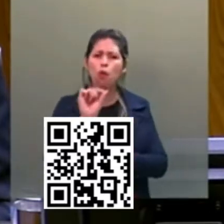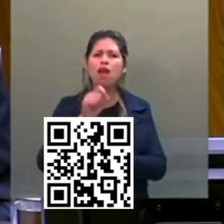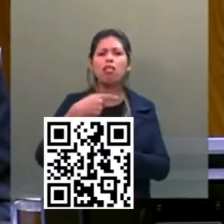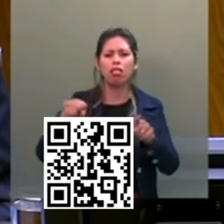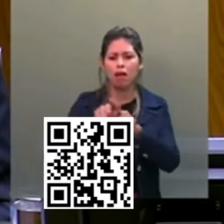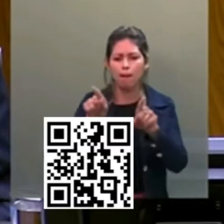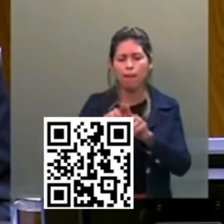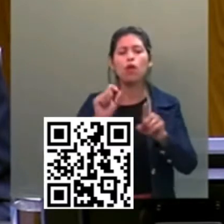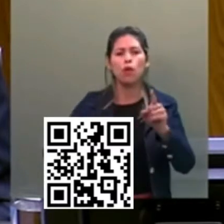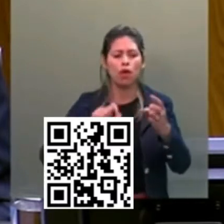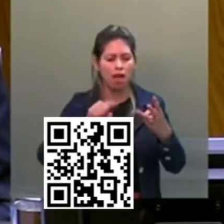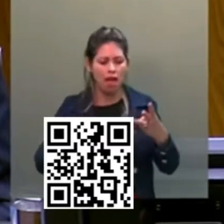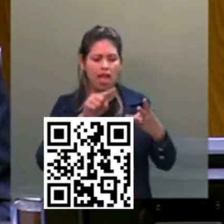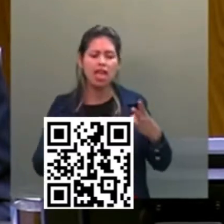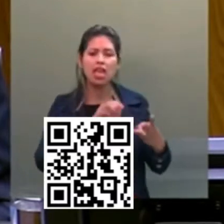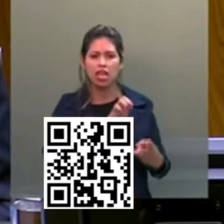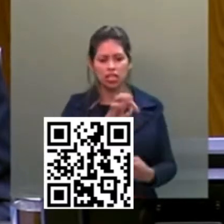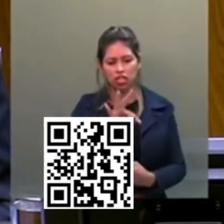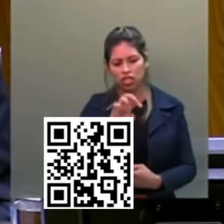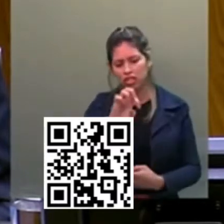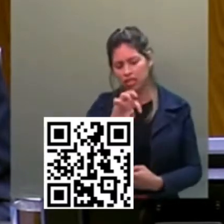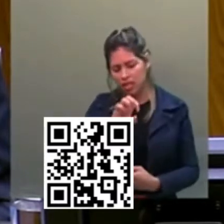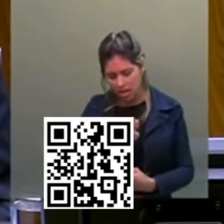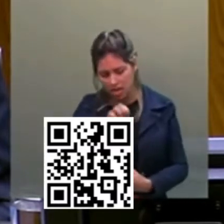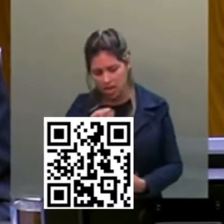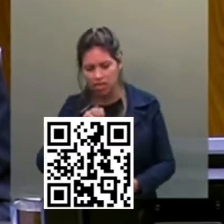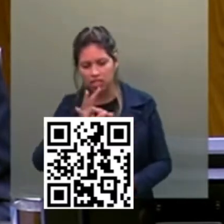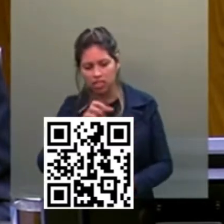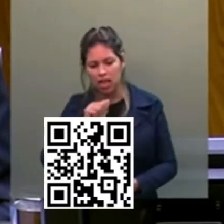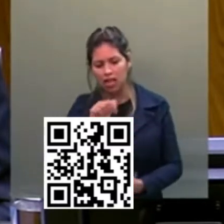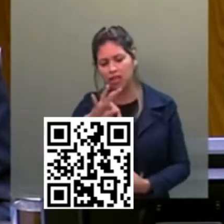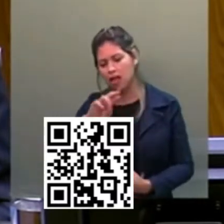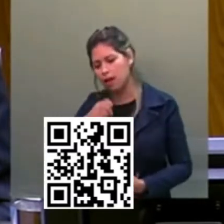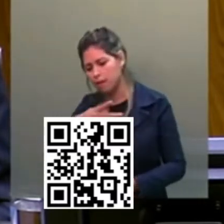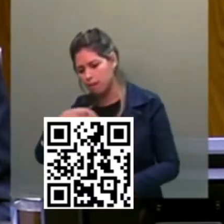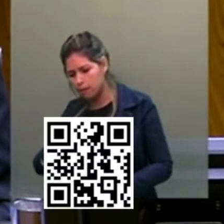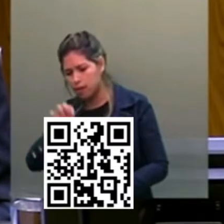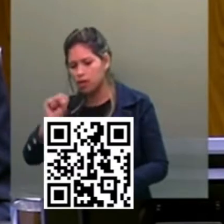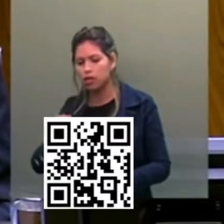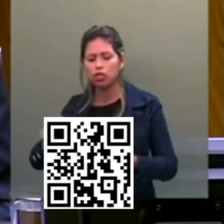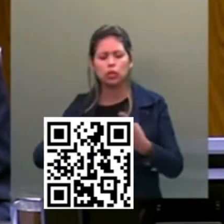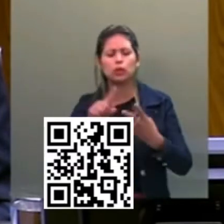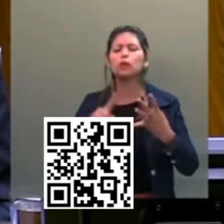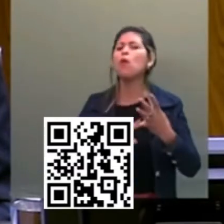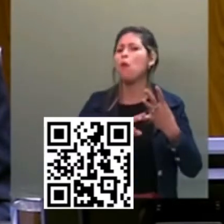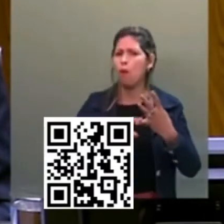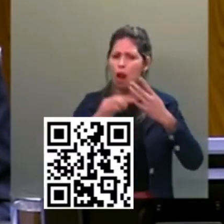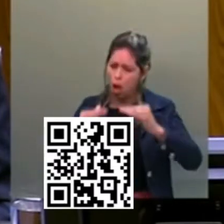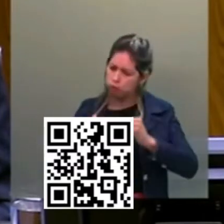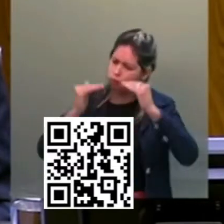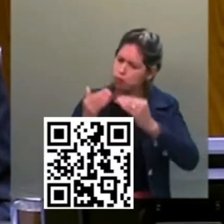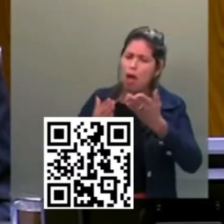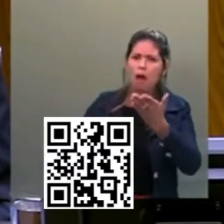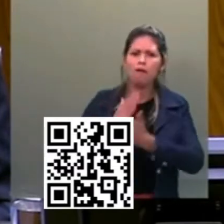Startups, a fim de estabelecer um ambiente regulatório favorável para as empresas inovadoras. Inovamos com a criação da Sociedade Anônima